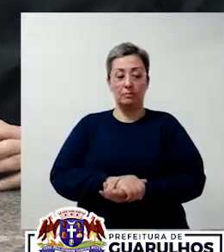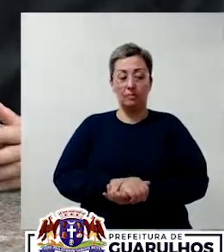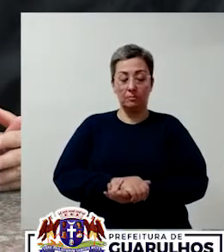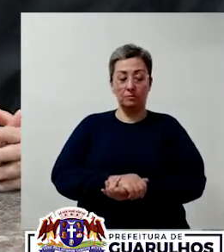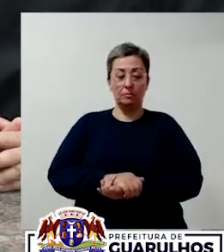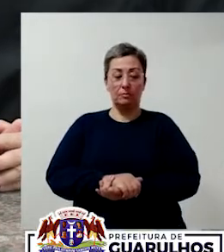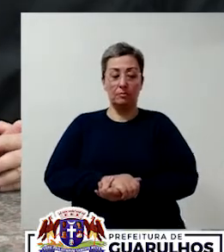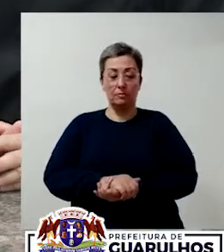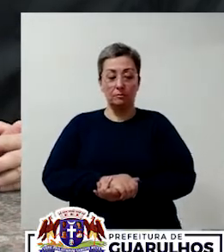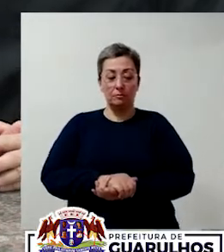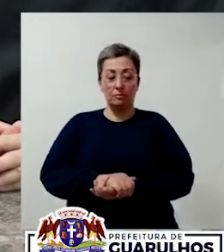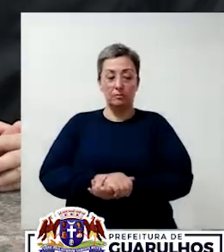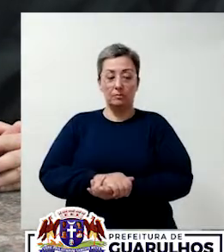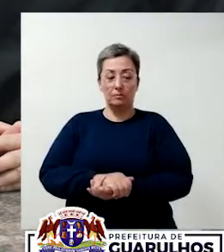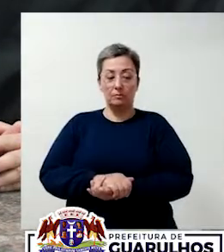se fazer aqui.